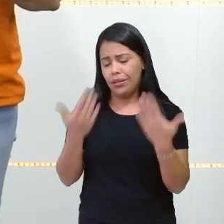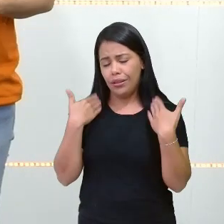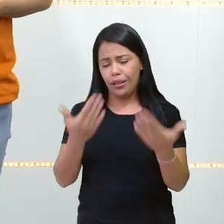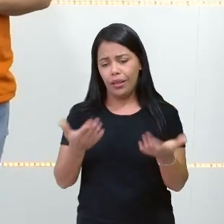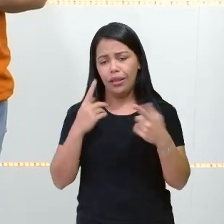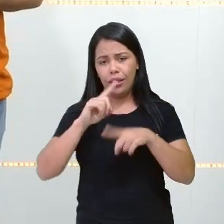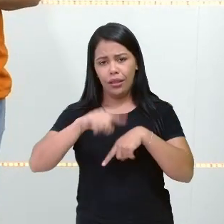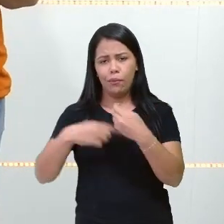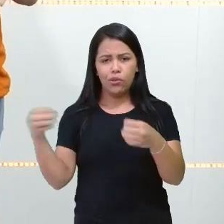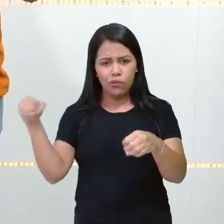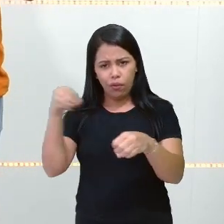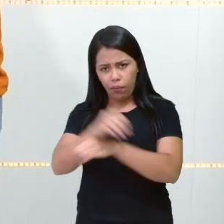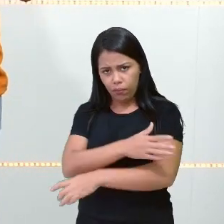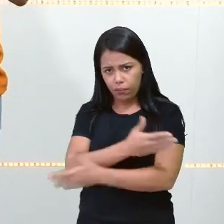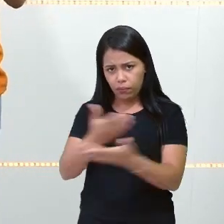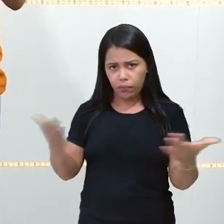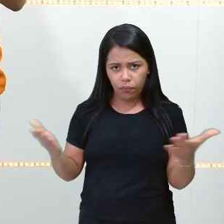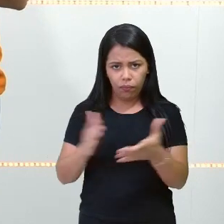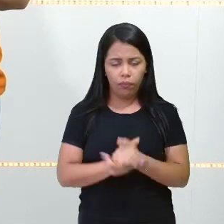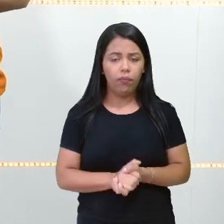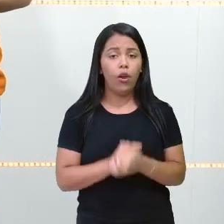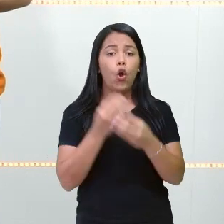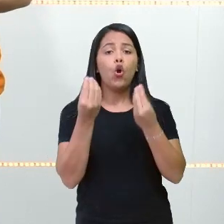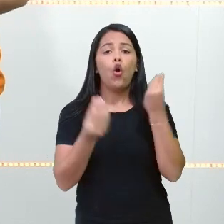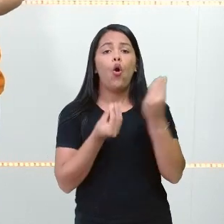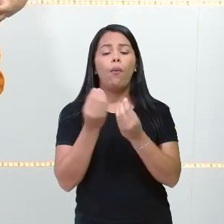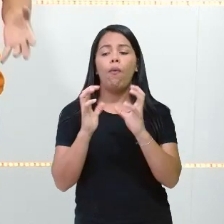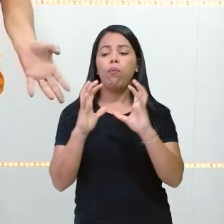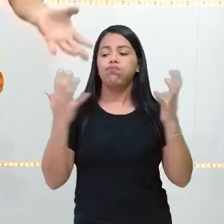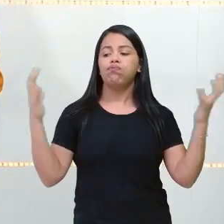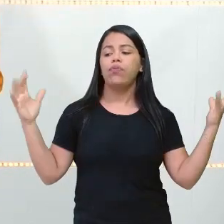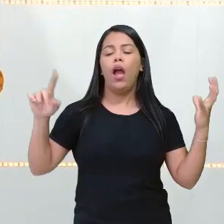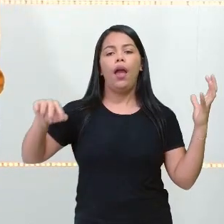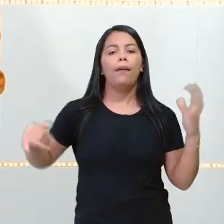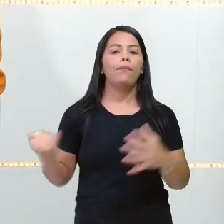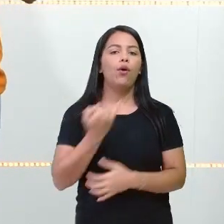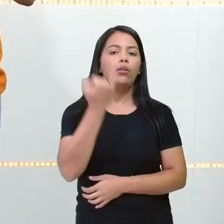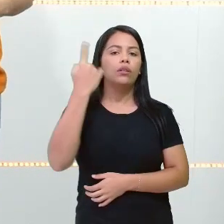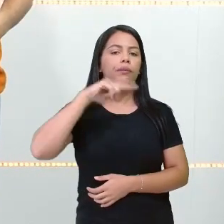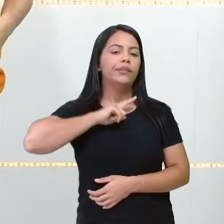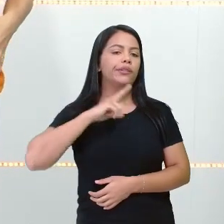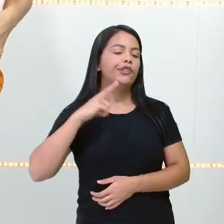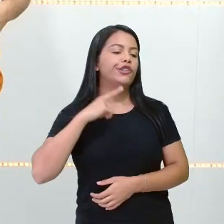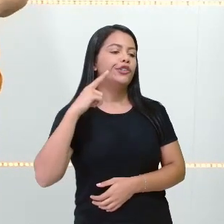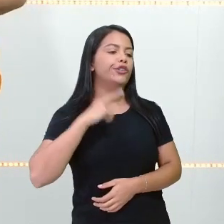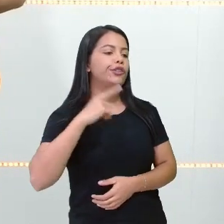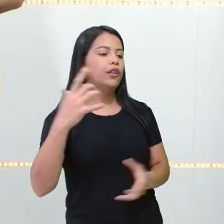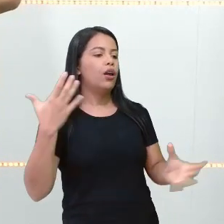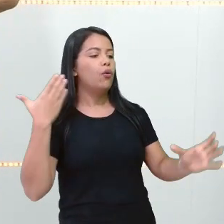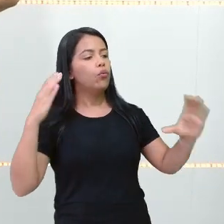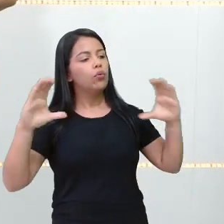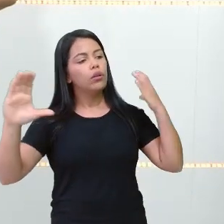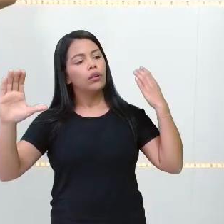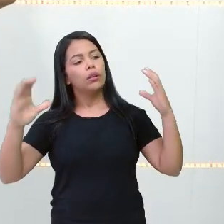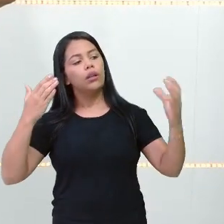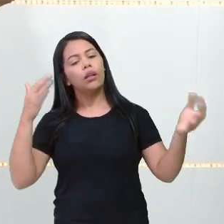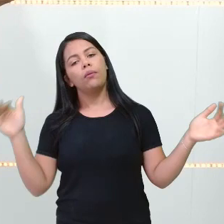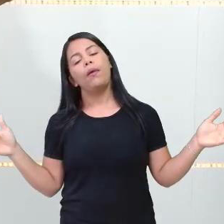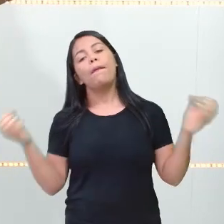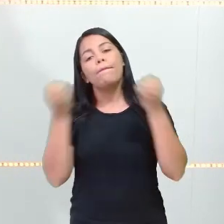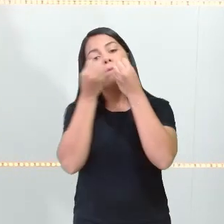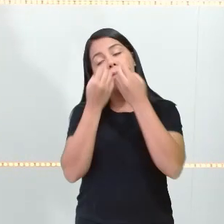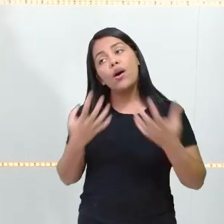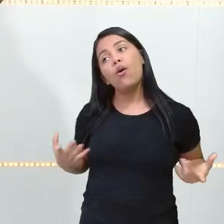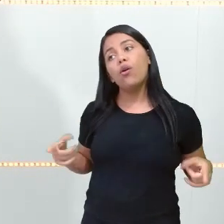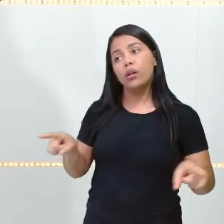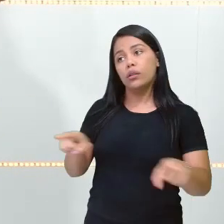frente, da importância das florestas para manter um clima agradável, né?